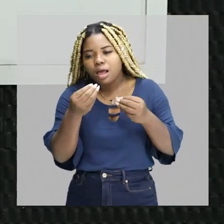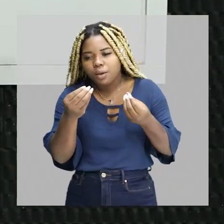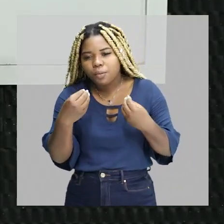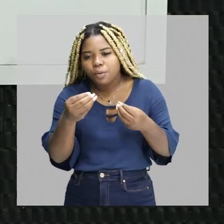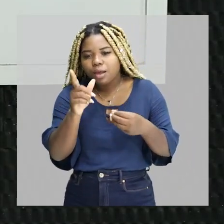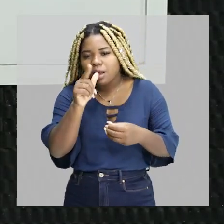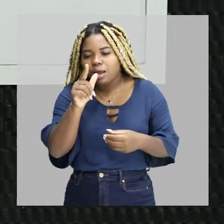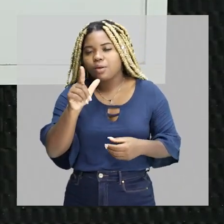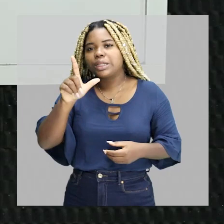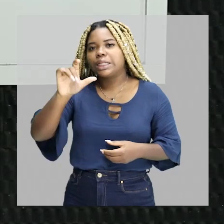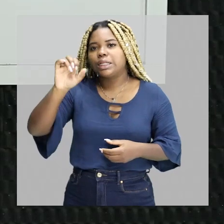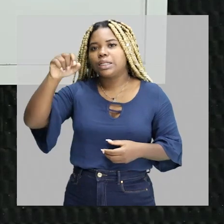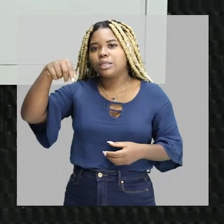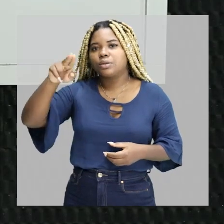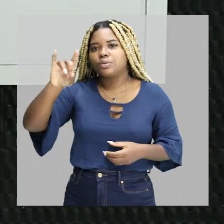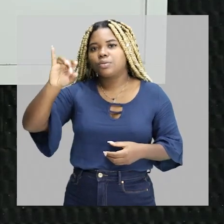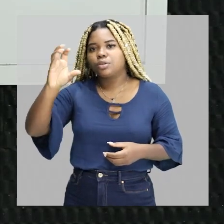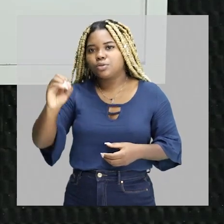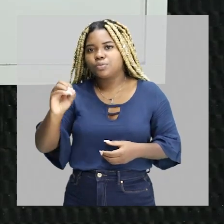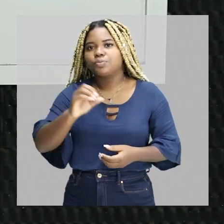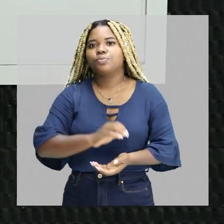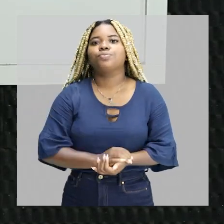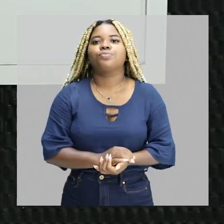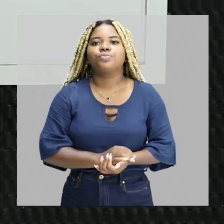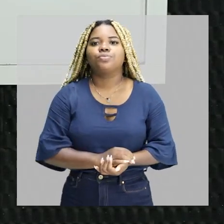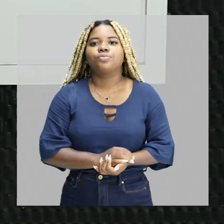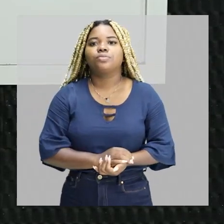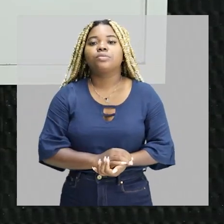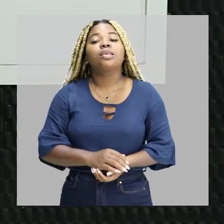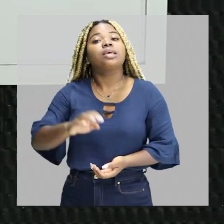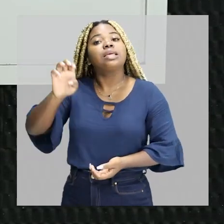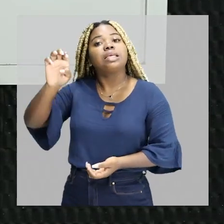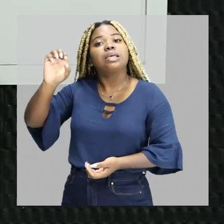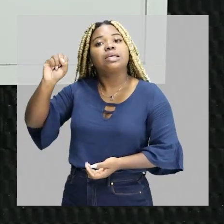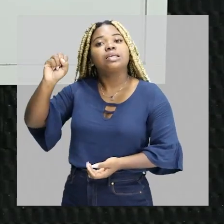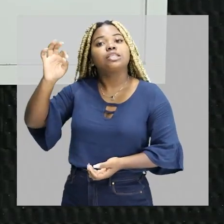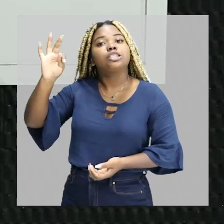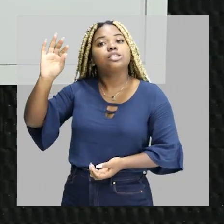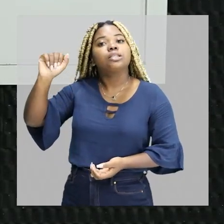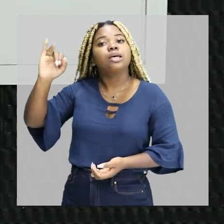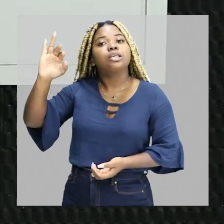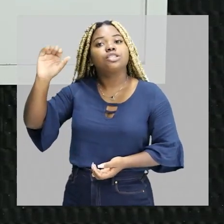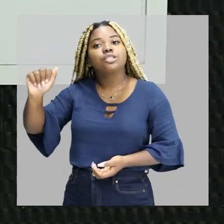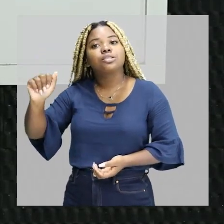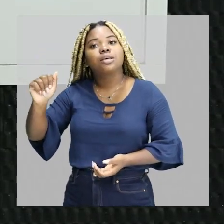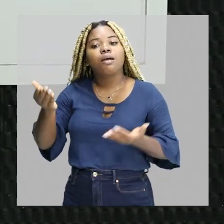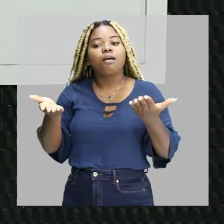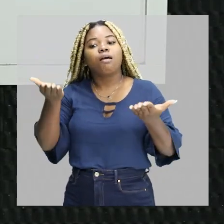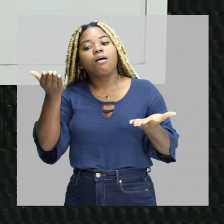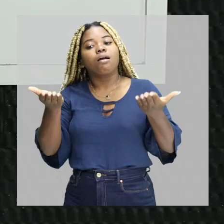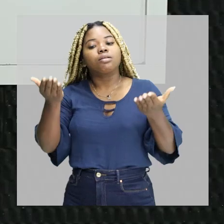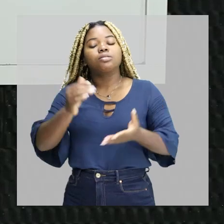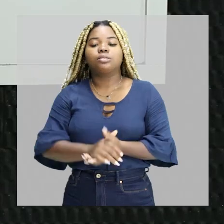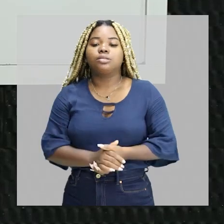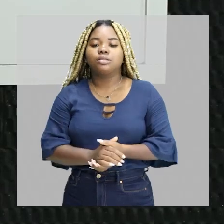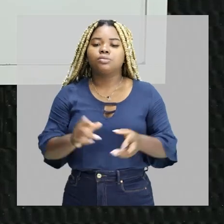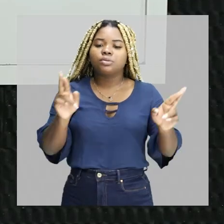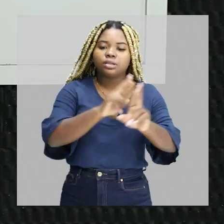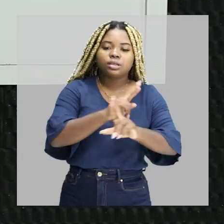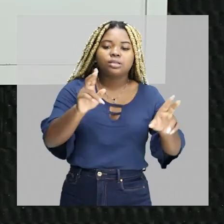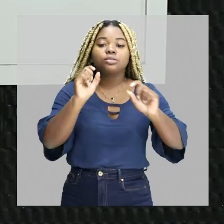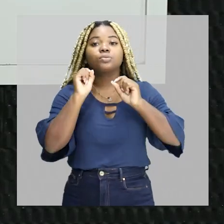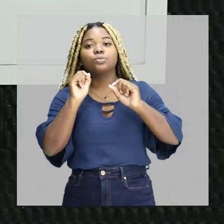mantém o equilíbrio dos líquidos, né? Como é que os líquidos eles vão manter ali esse equilíbrio, tá